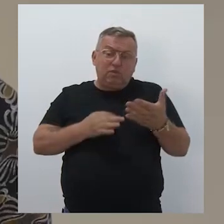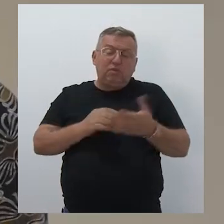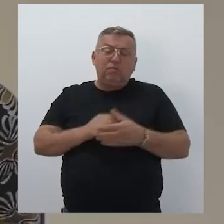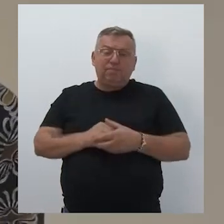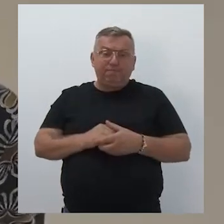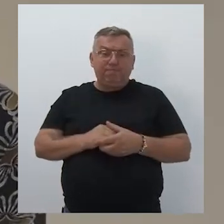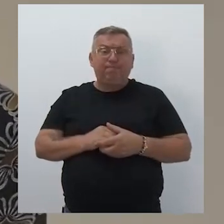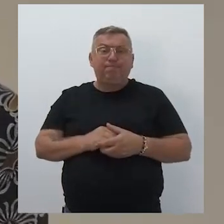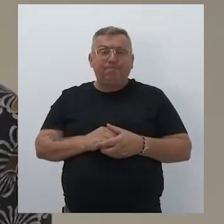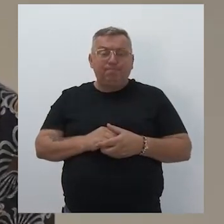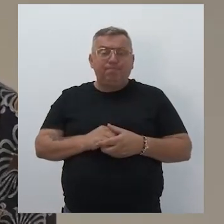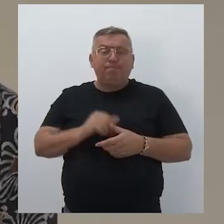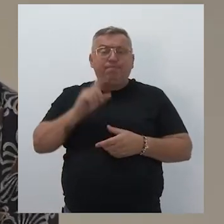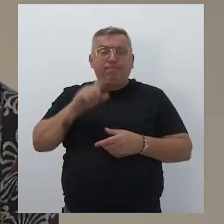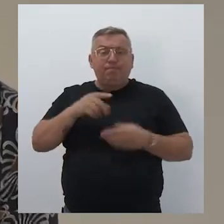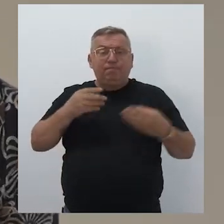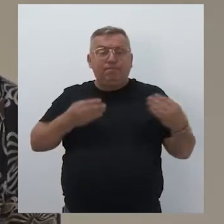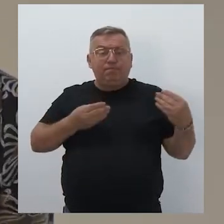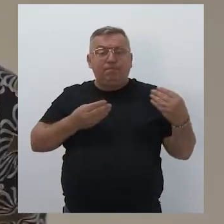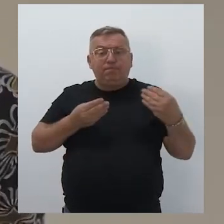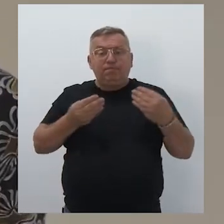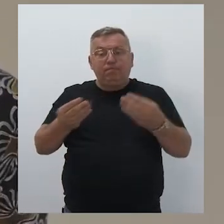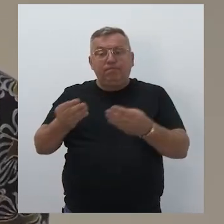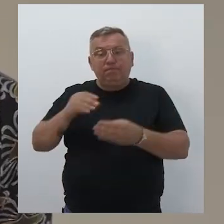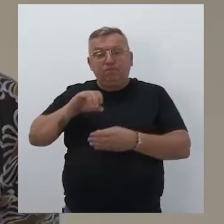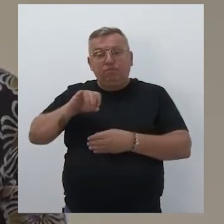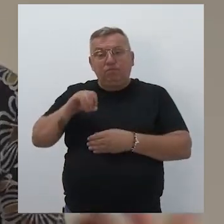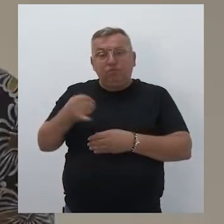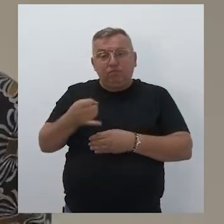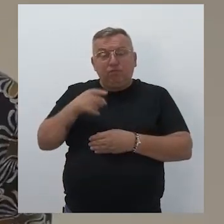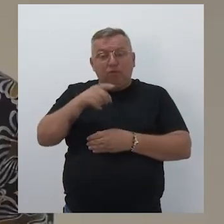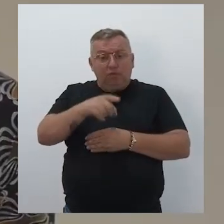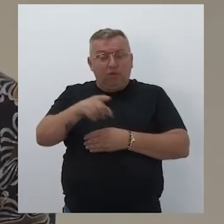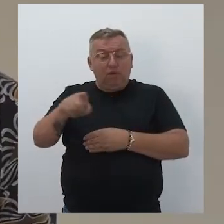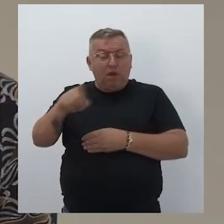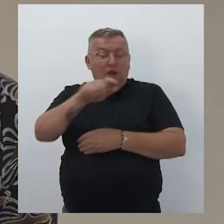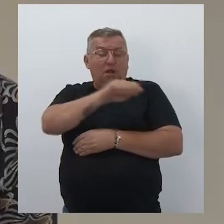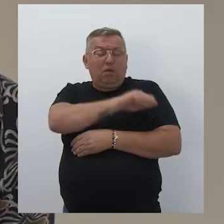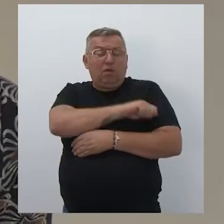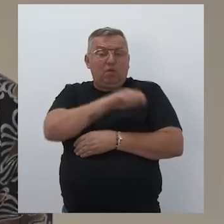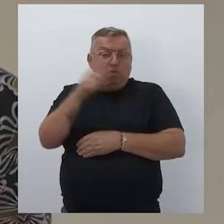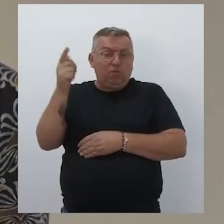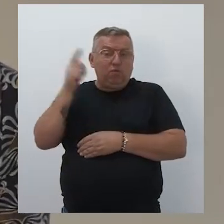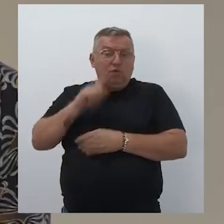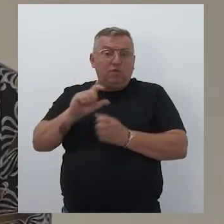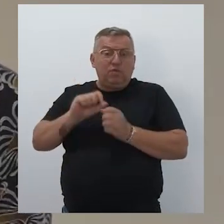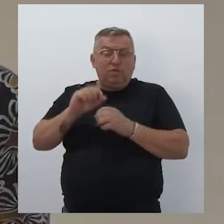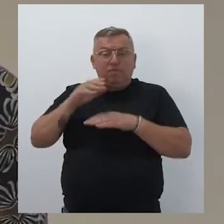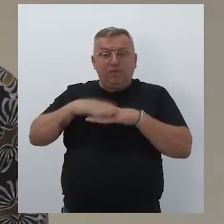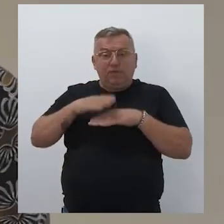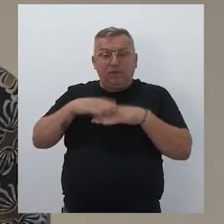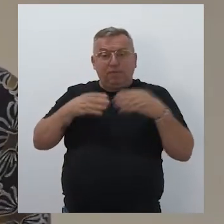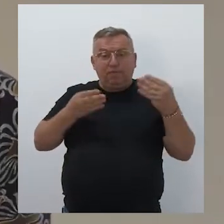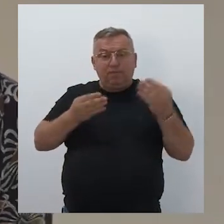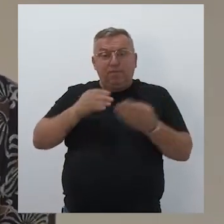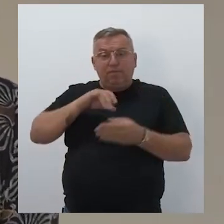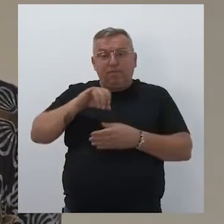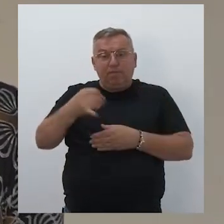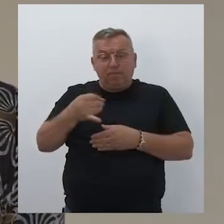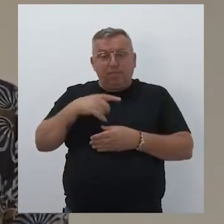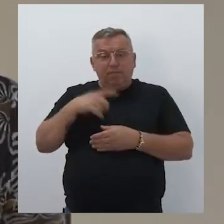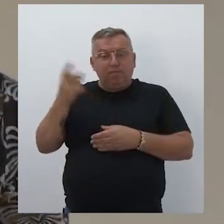É oferecer oportunidades para que esses estudantes exerçam tudo isso. Oferecer oportunidade para que eles possam